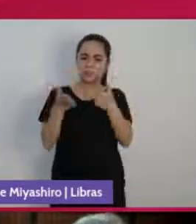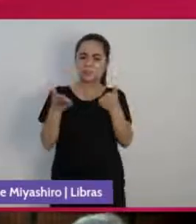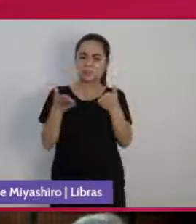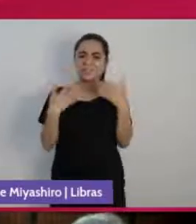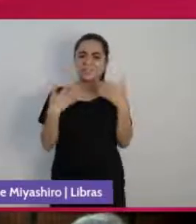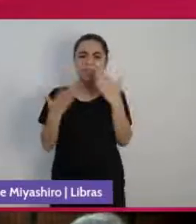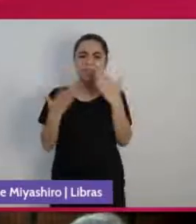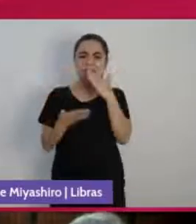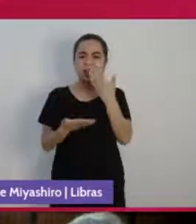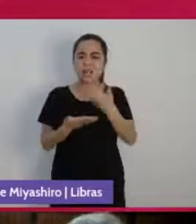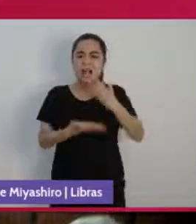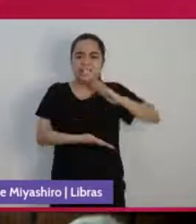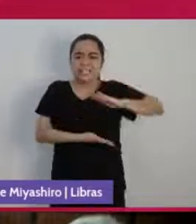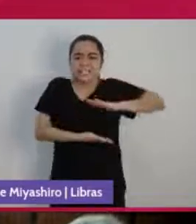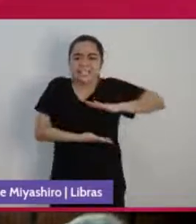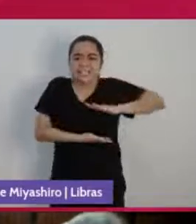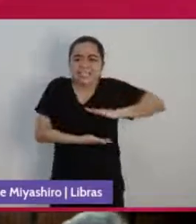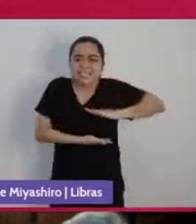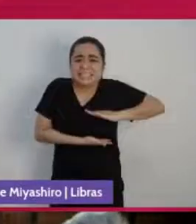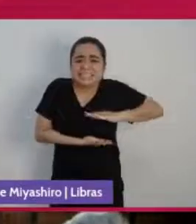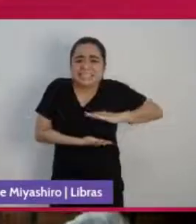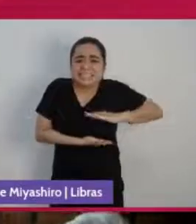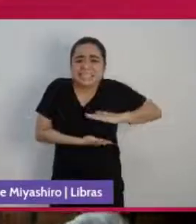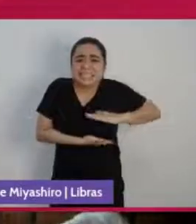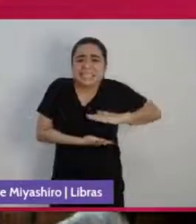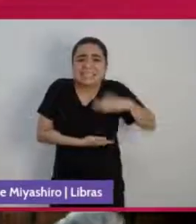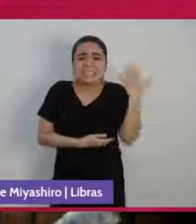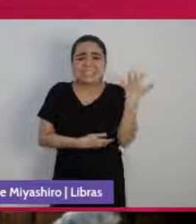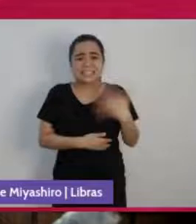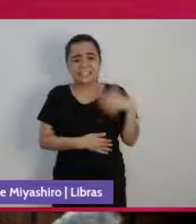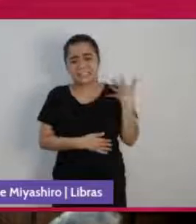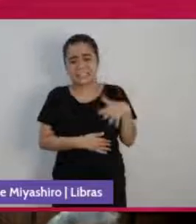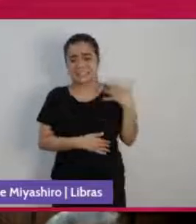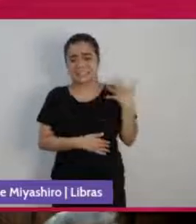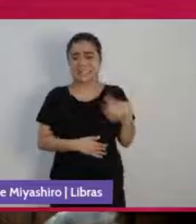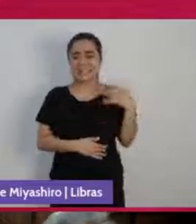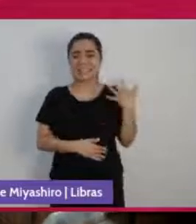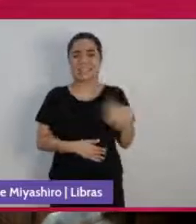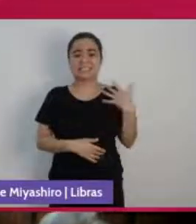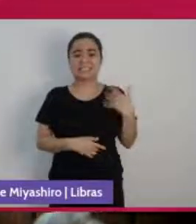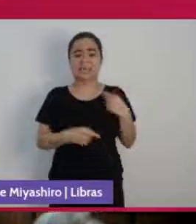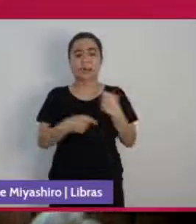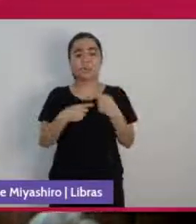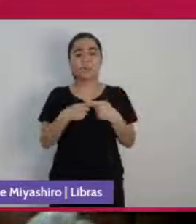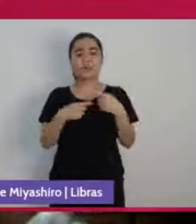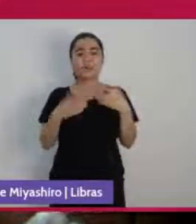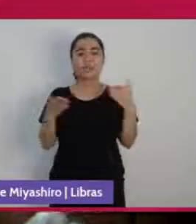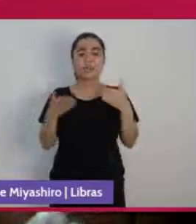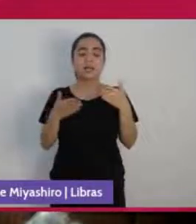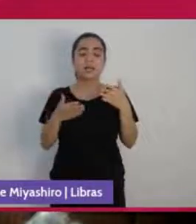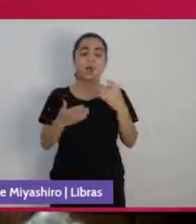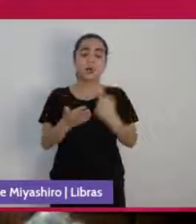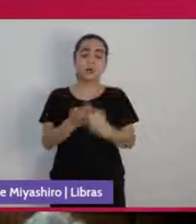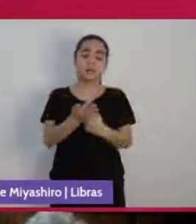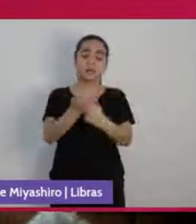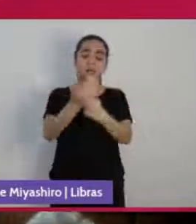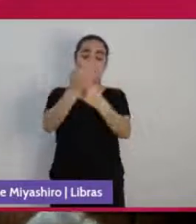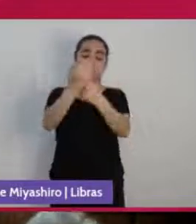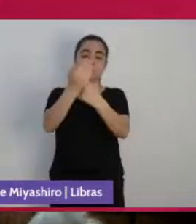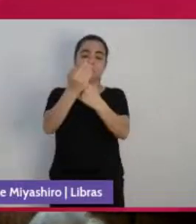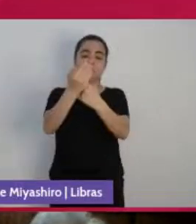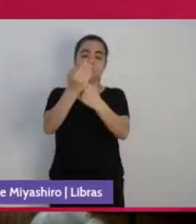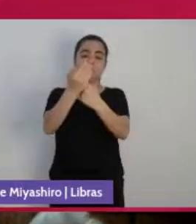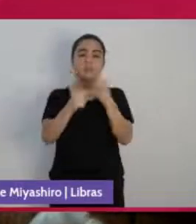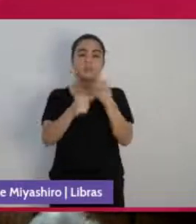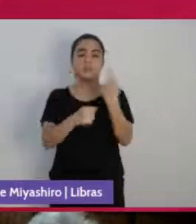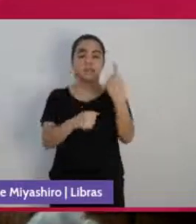gente apertava tudo isso a mama? Nossa! Porque a gente sabe que a tecnologia é pelo menos 10